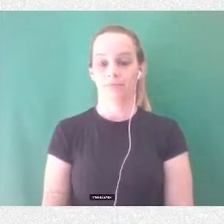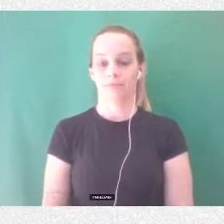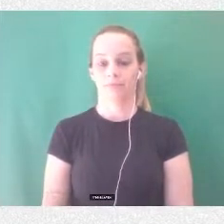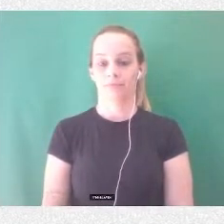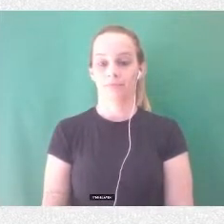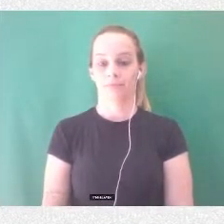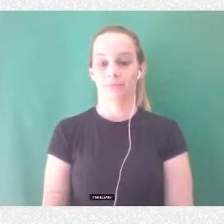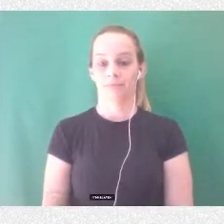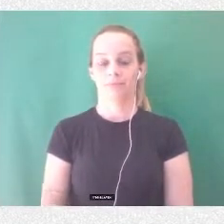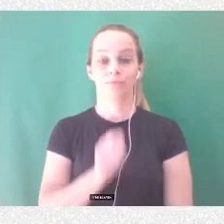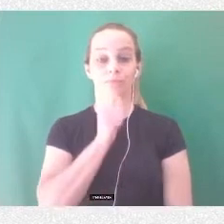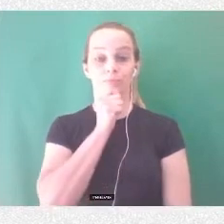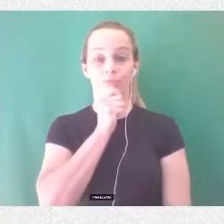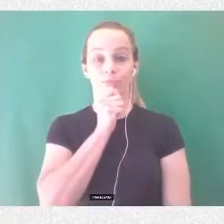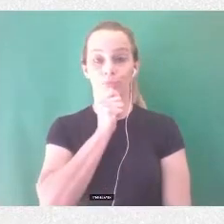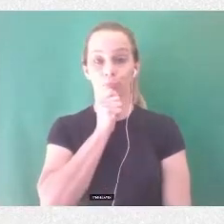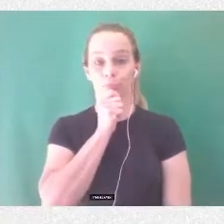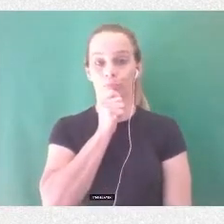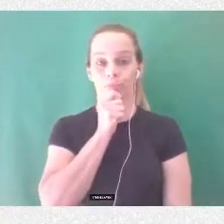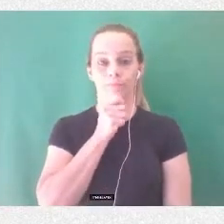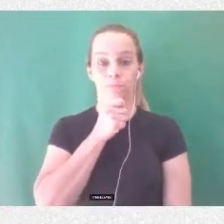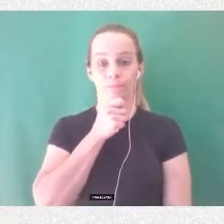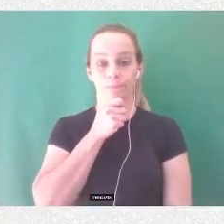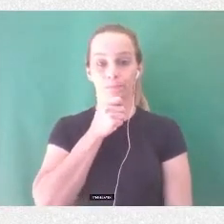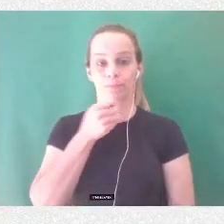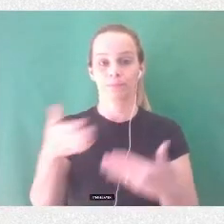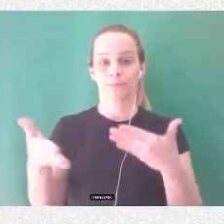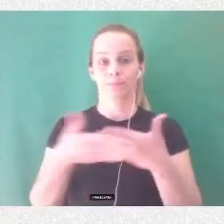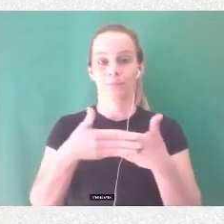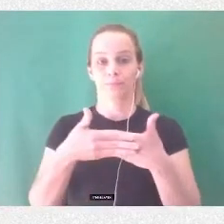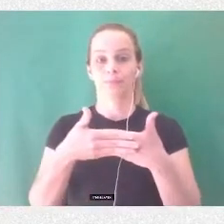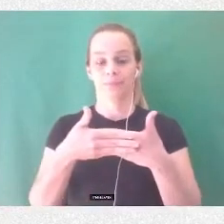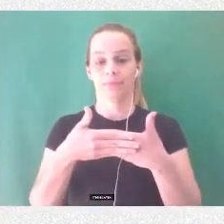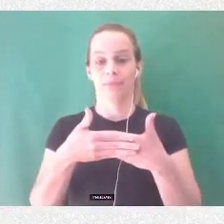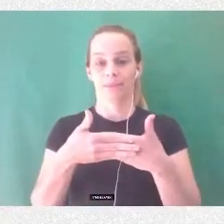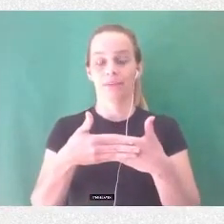Ainda estamos com os microfones fechados aqui na transmissão.